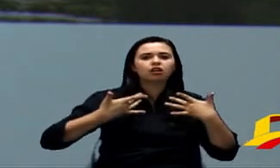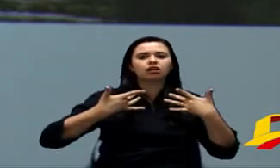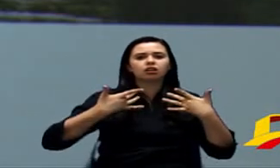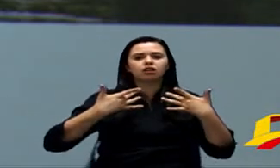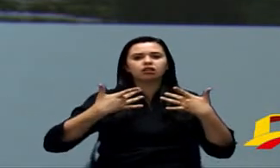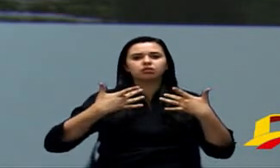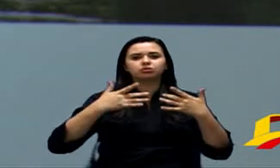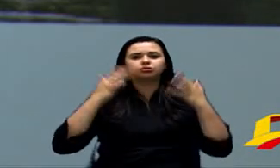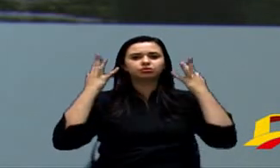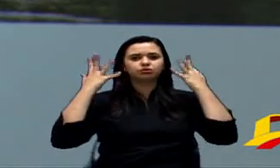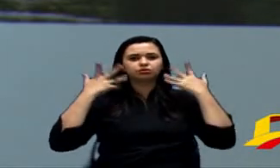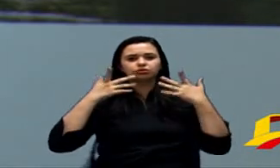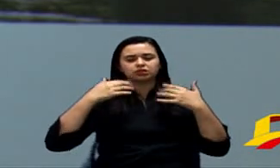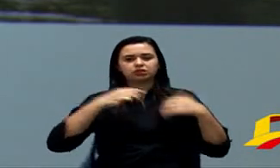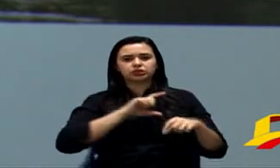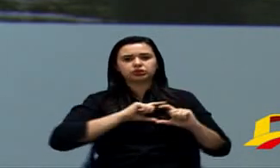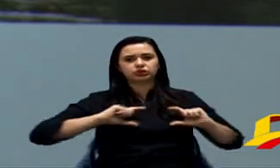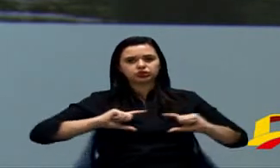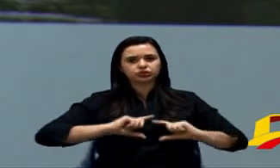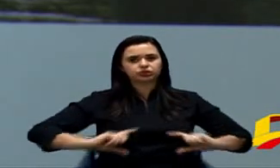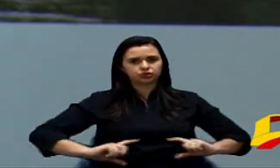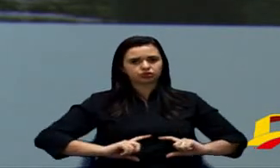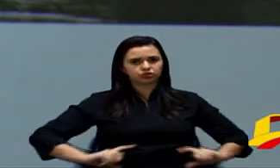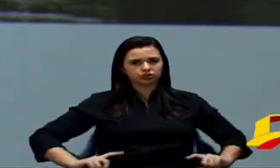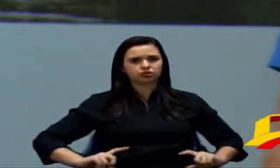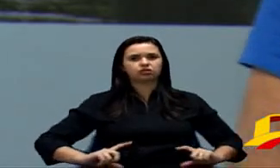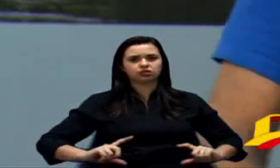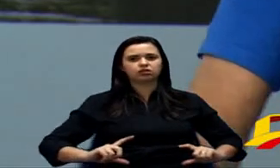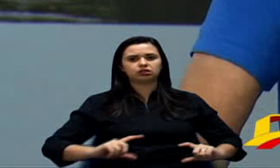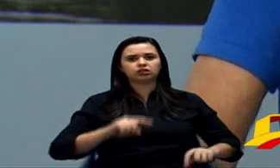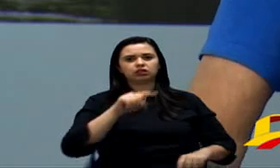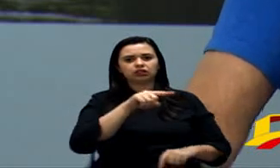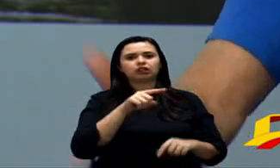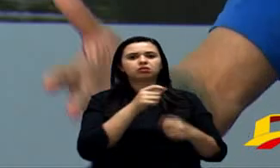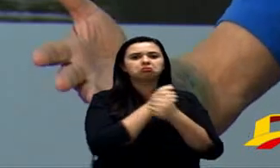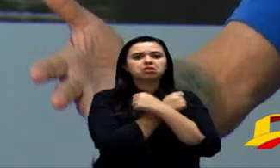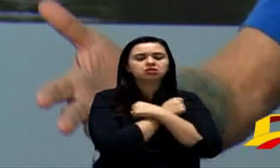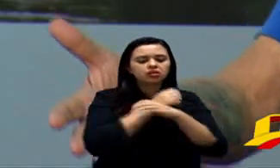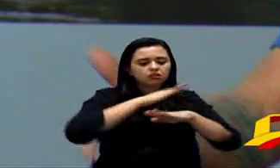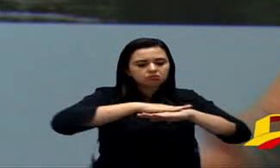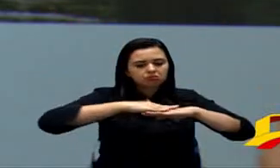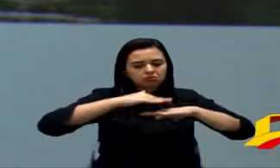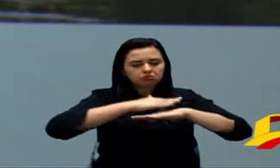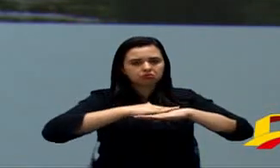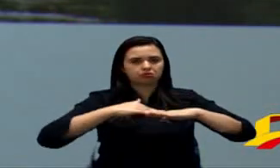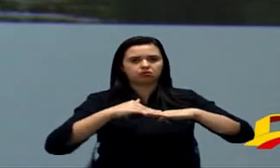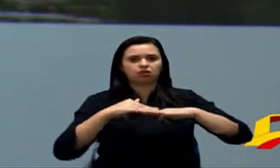dopados. Aquilo lá também é uma vergonha e não existe mais.